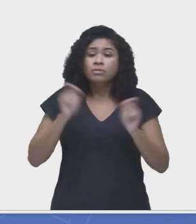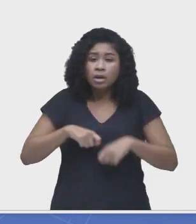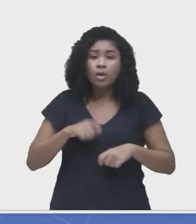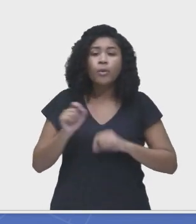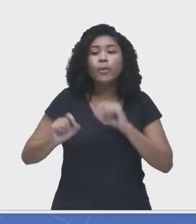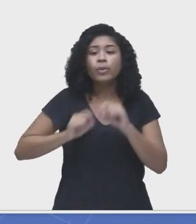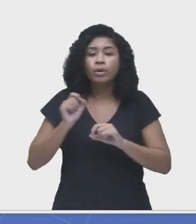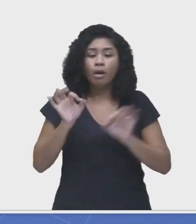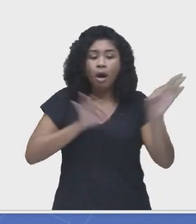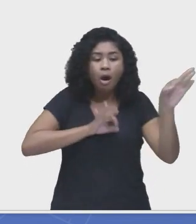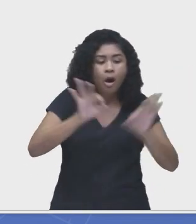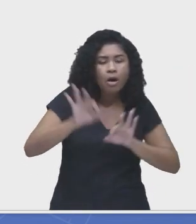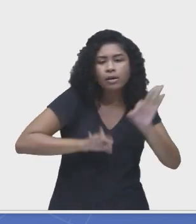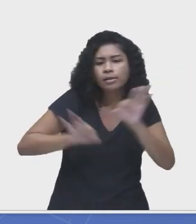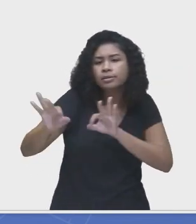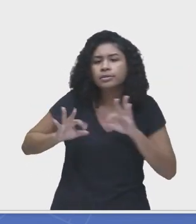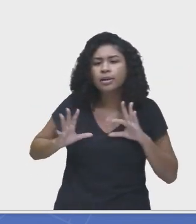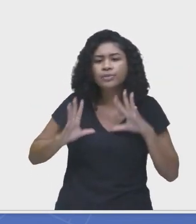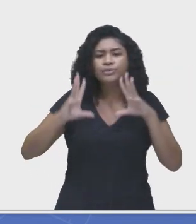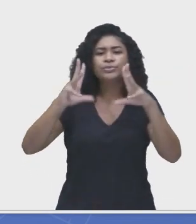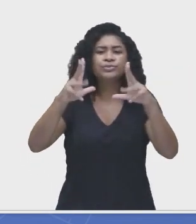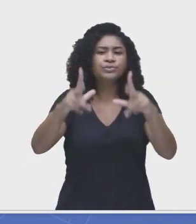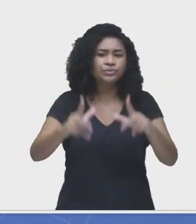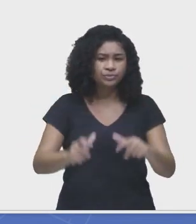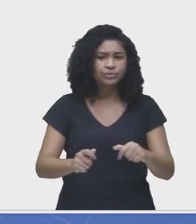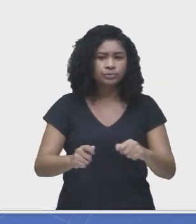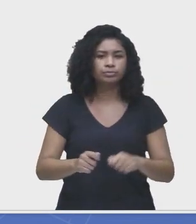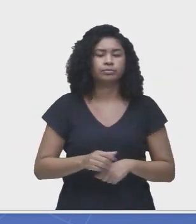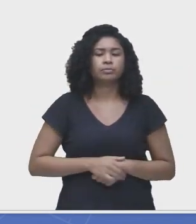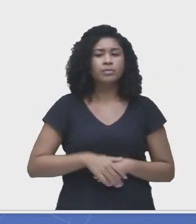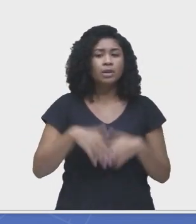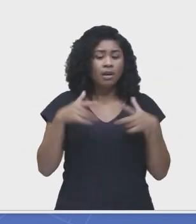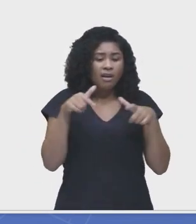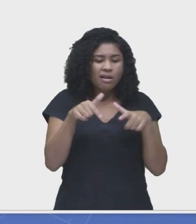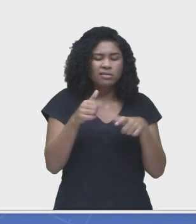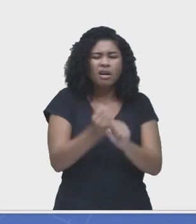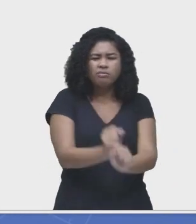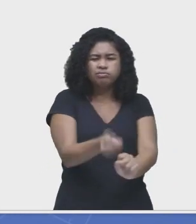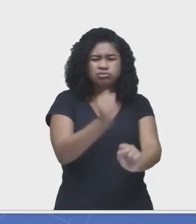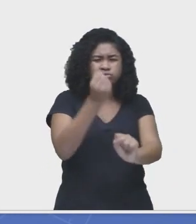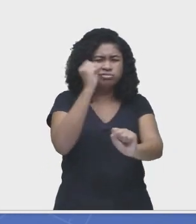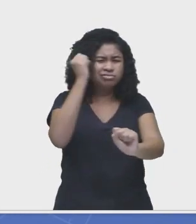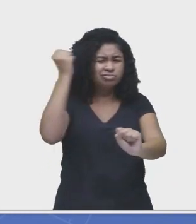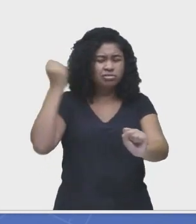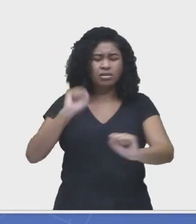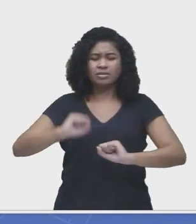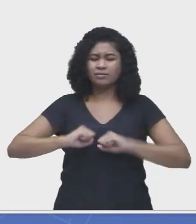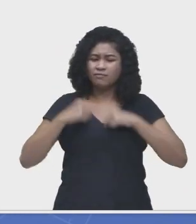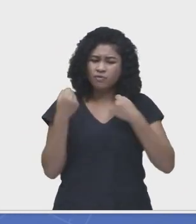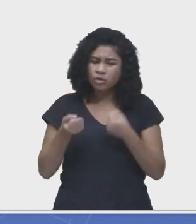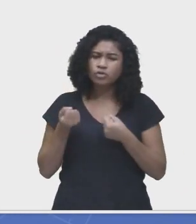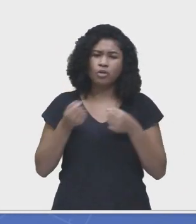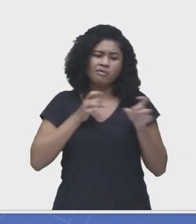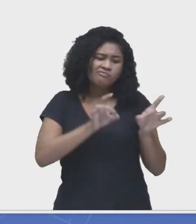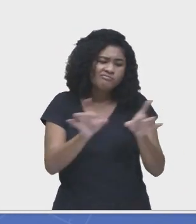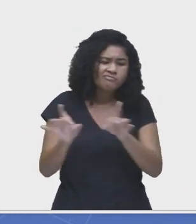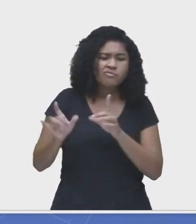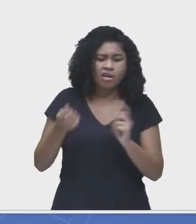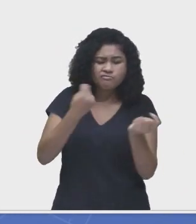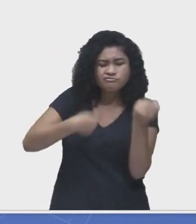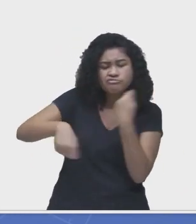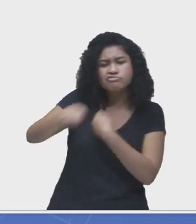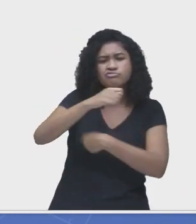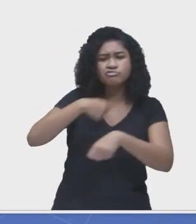sua organização. Mas esse mesmo império tão grandioso, que se dedicou ao comércio, à conquista pelo